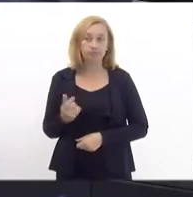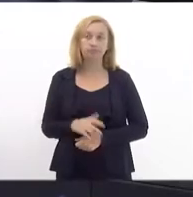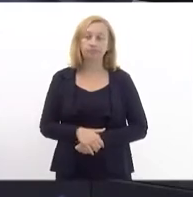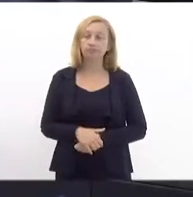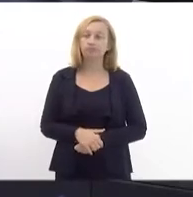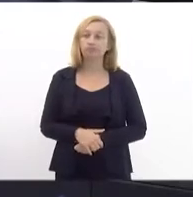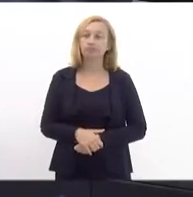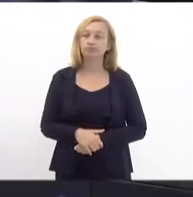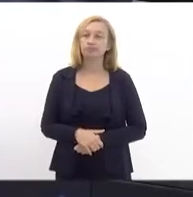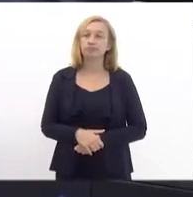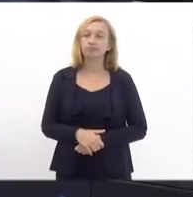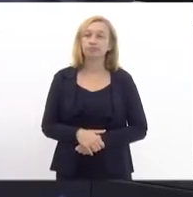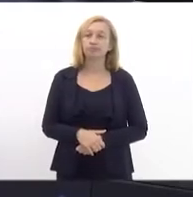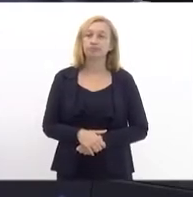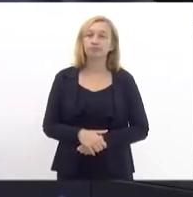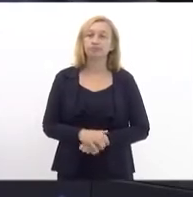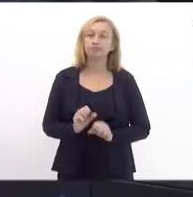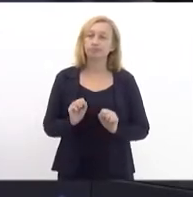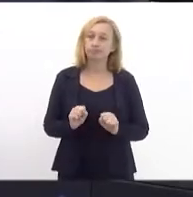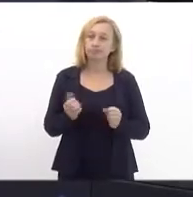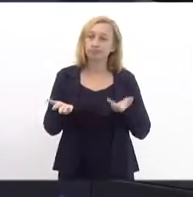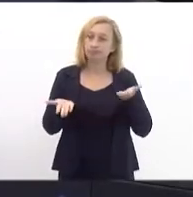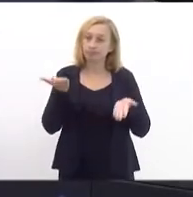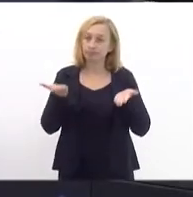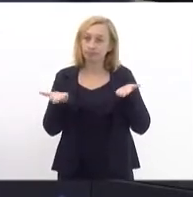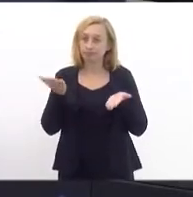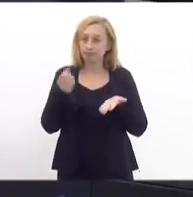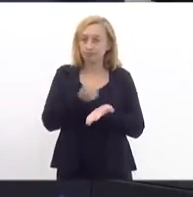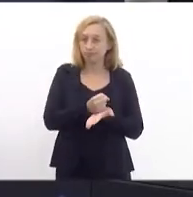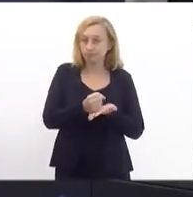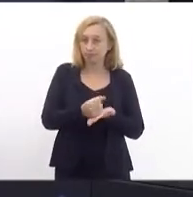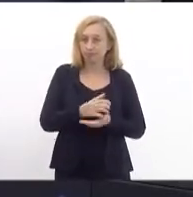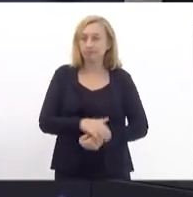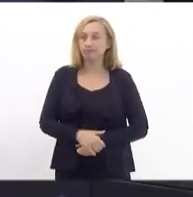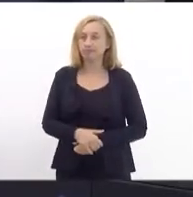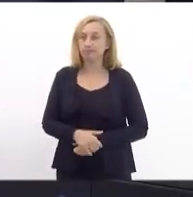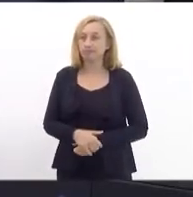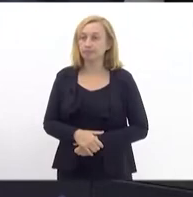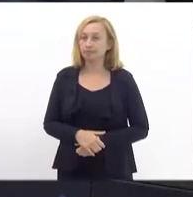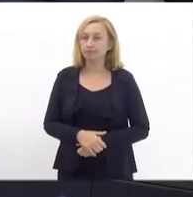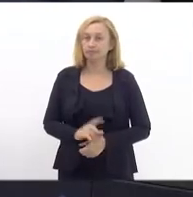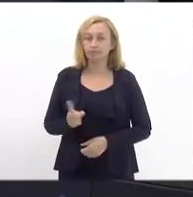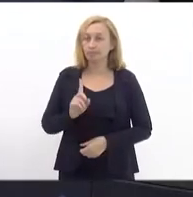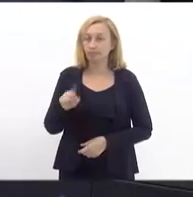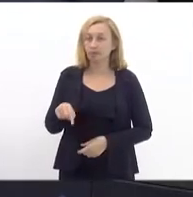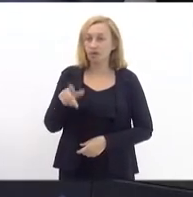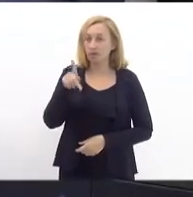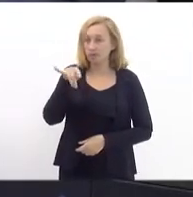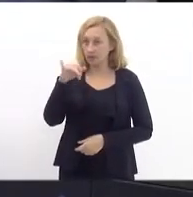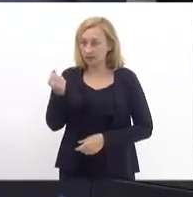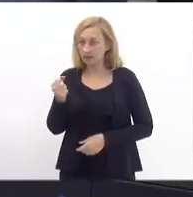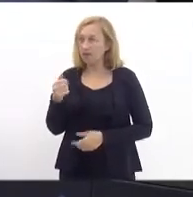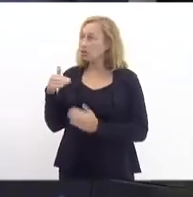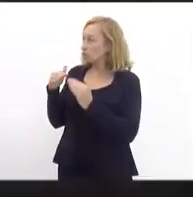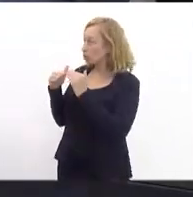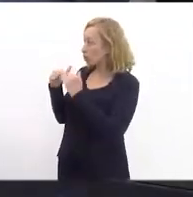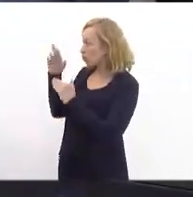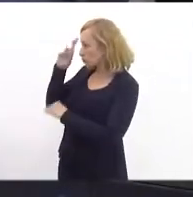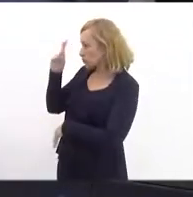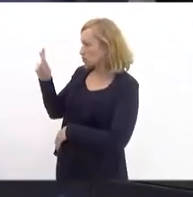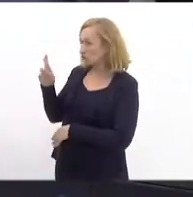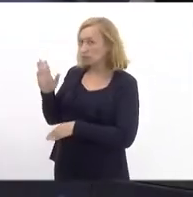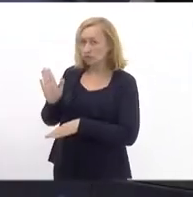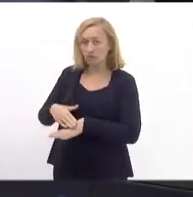né? Podendo ter um reequilíbrio de contrato. Aí não é uma planilha, também concordo com o senhor. São